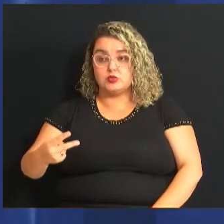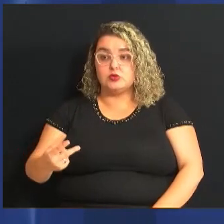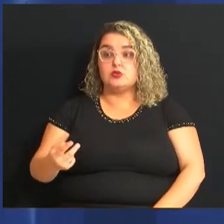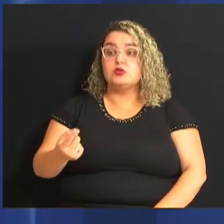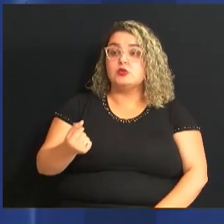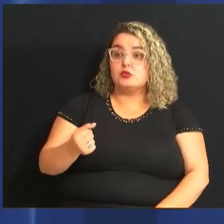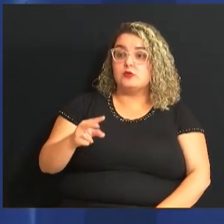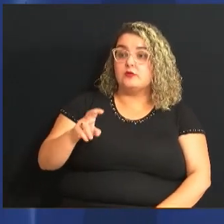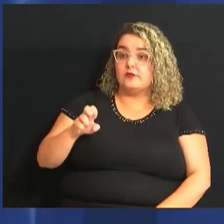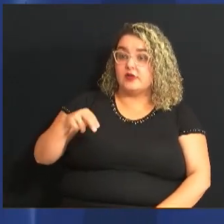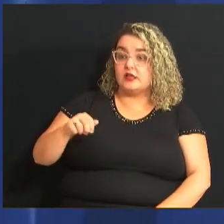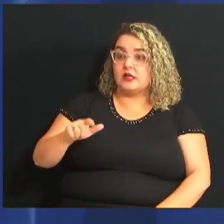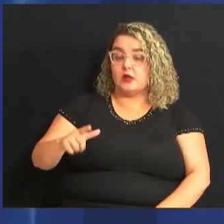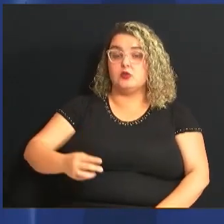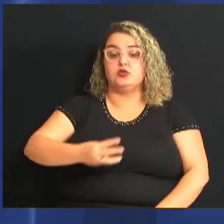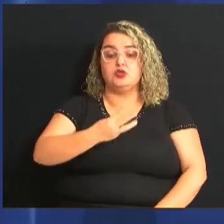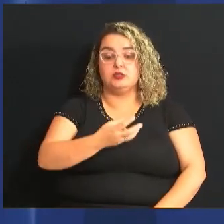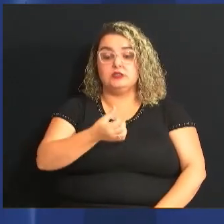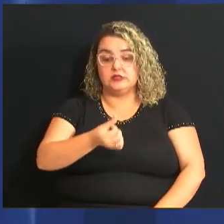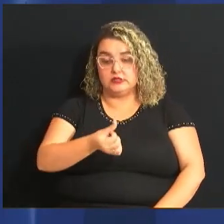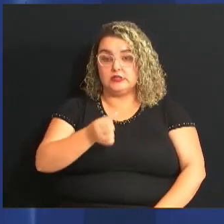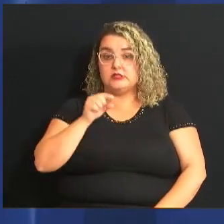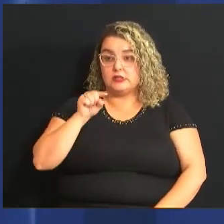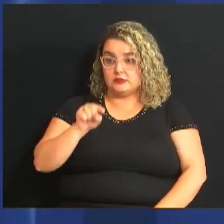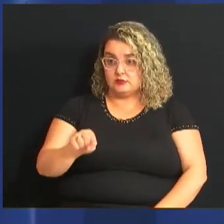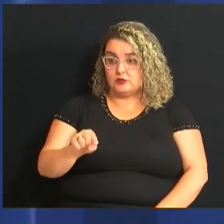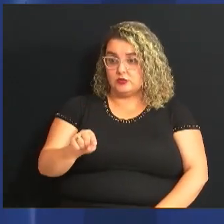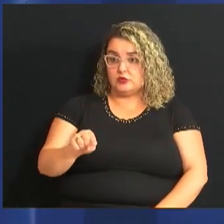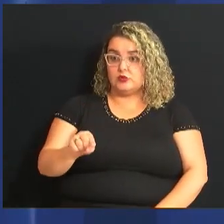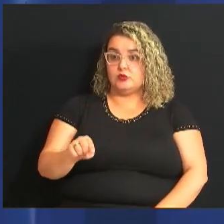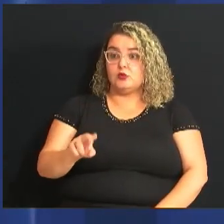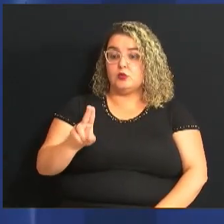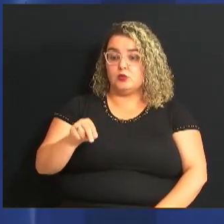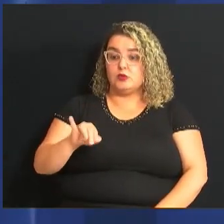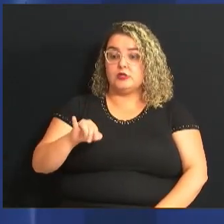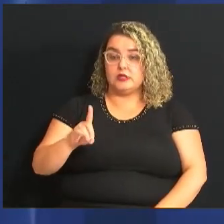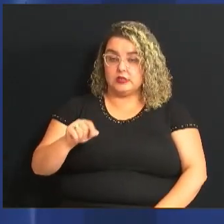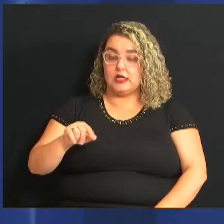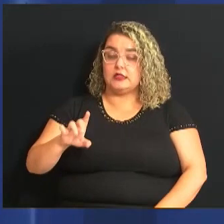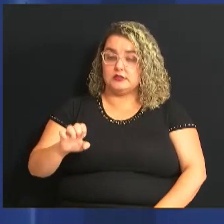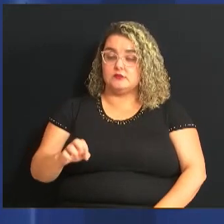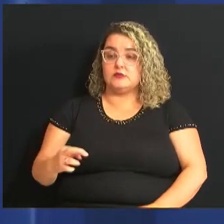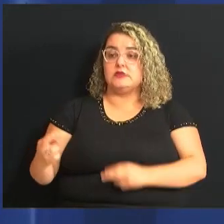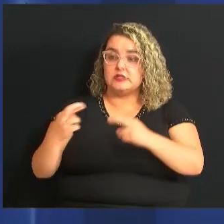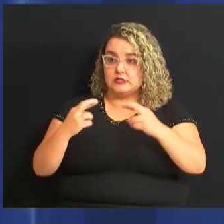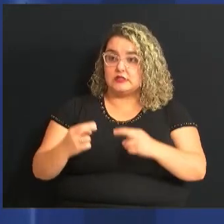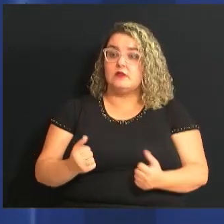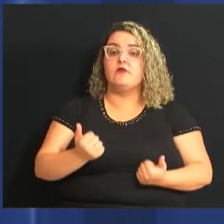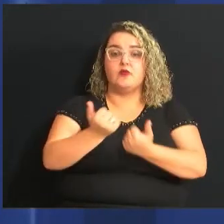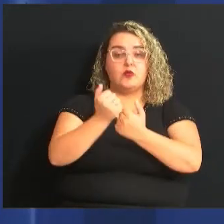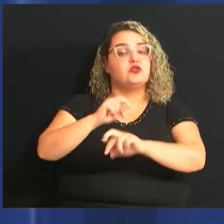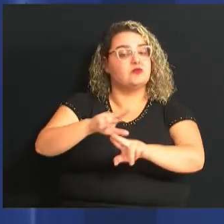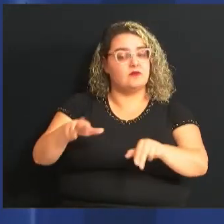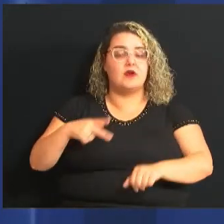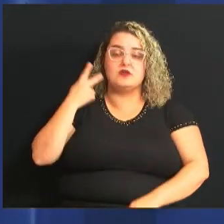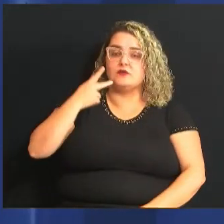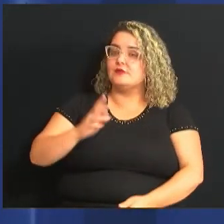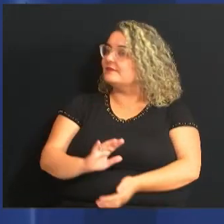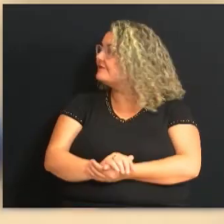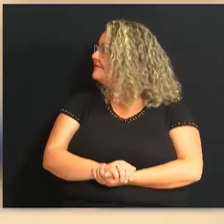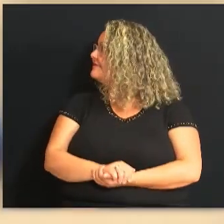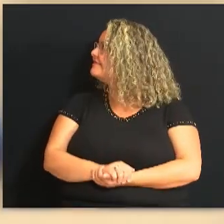até 36 mil unidades fiscais de Campinas, teve o apoio de vários parlamentares.